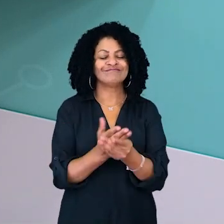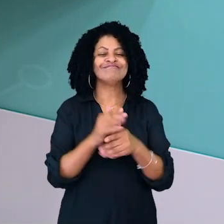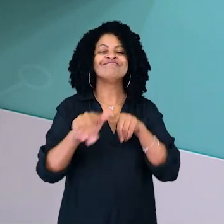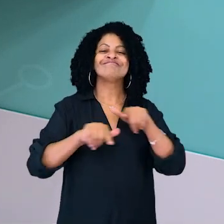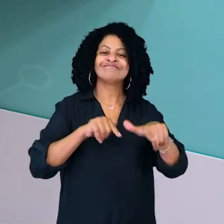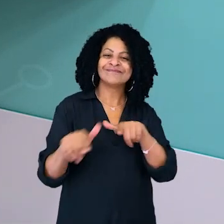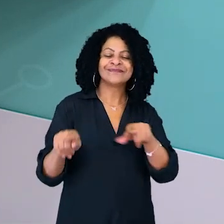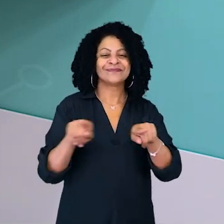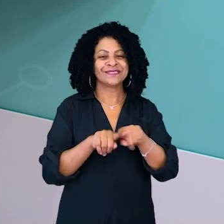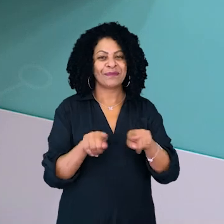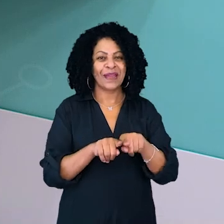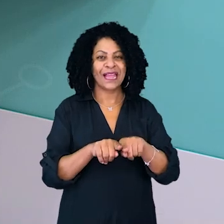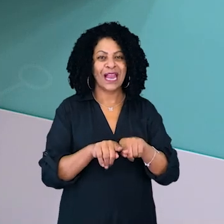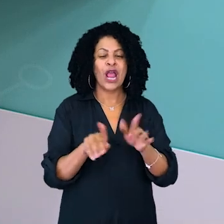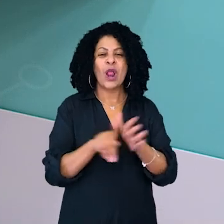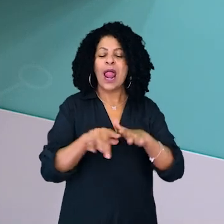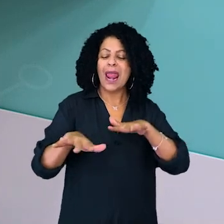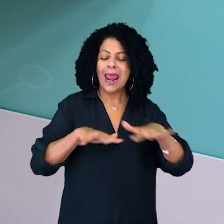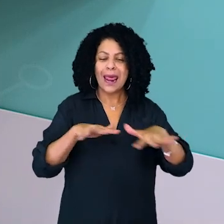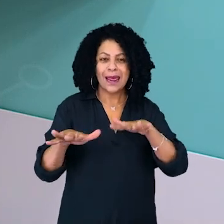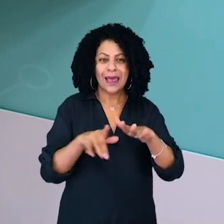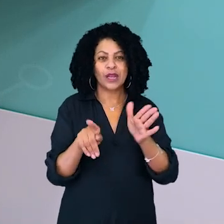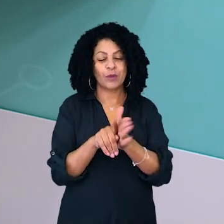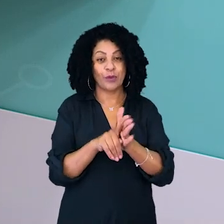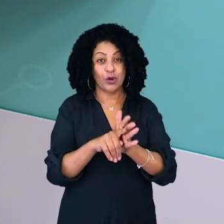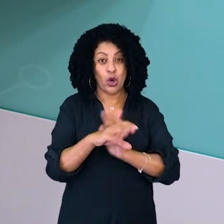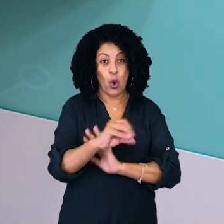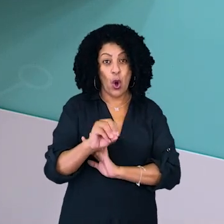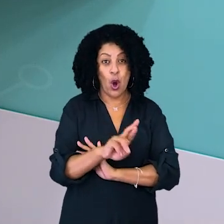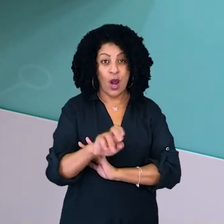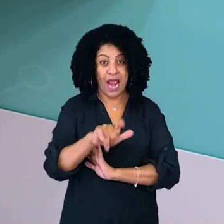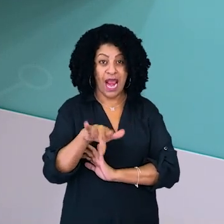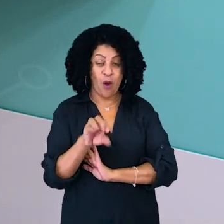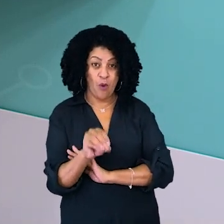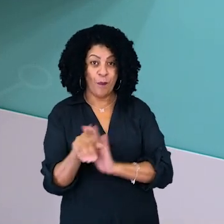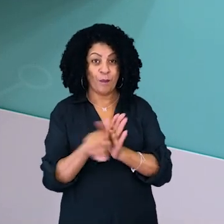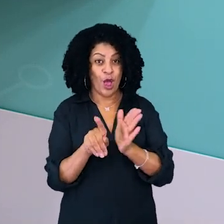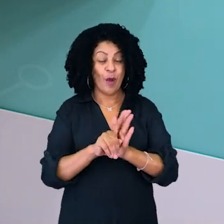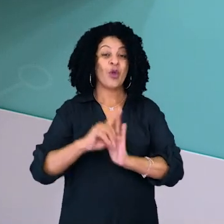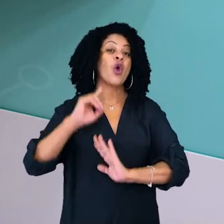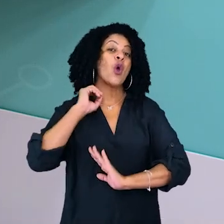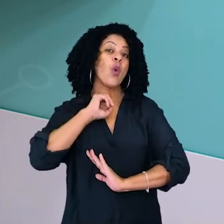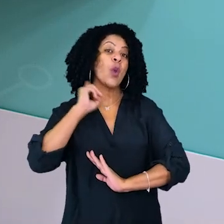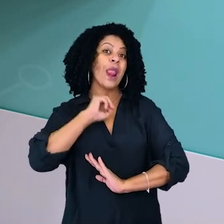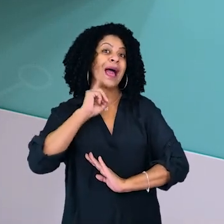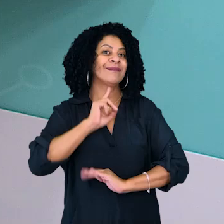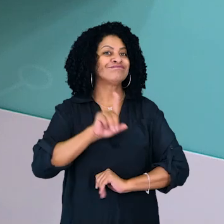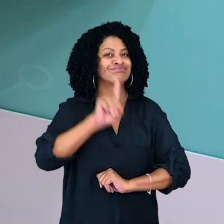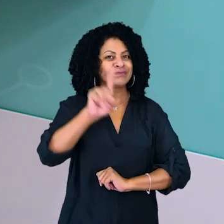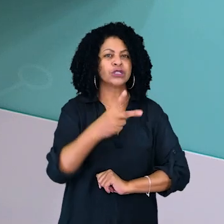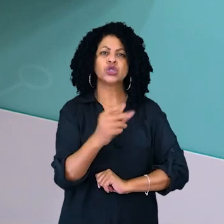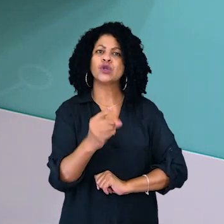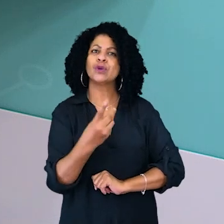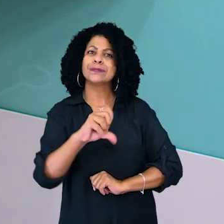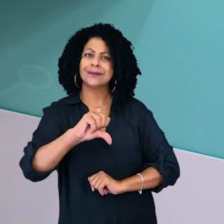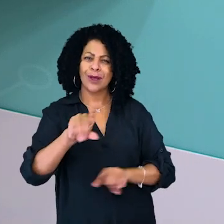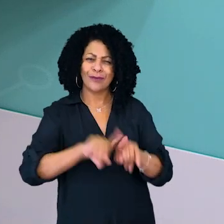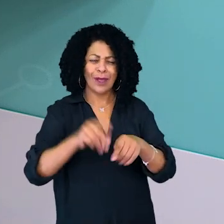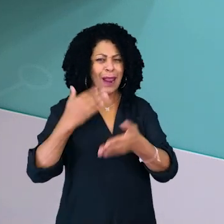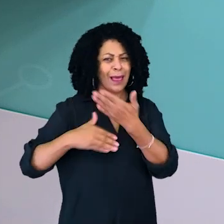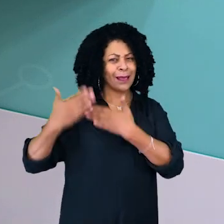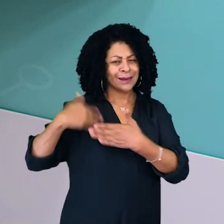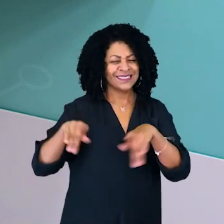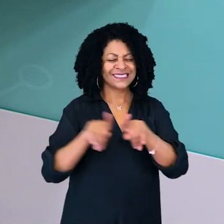trabalhistas relacionados ao rompimento da barragem do Córrego do Feijão em Brumadinho em 2019. Os encontros são para construir uma